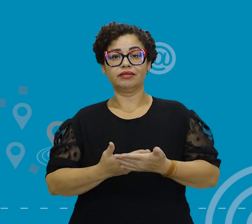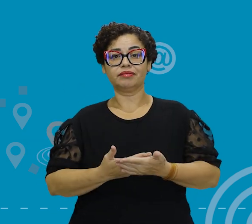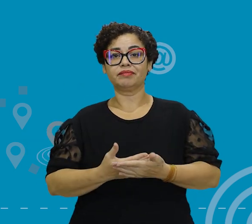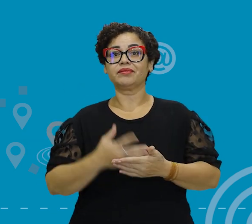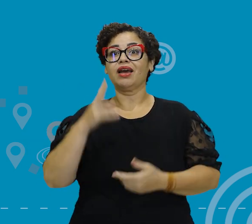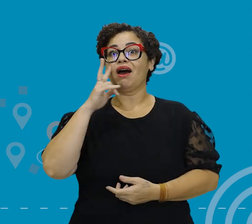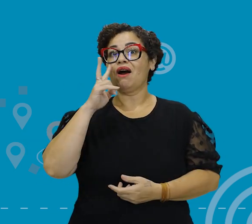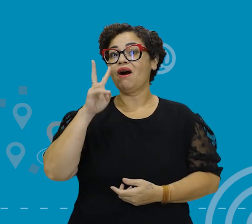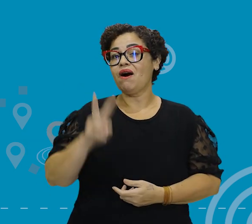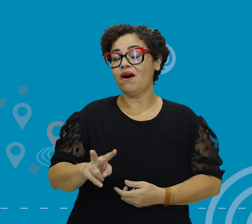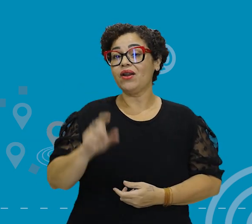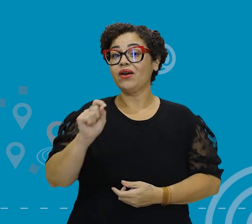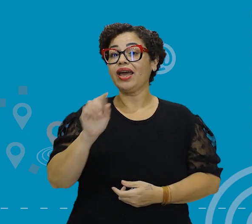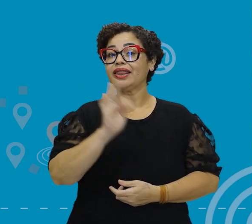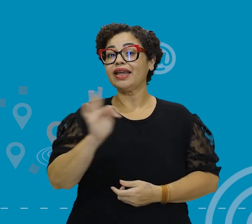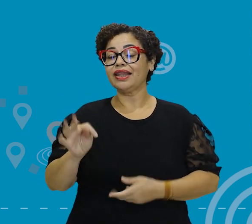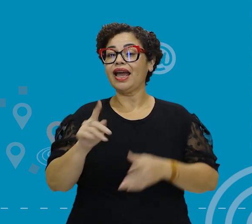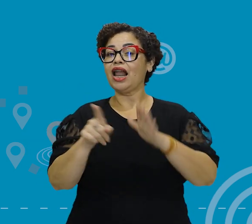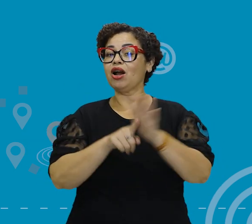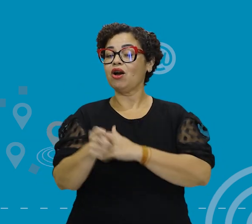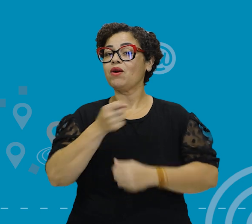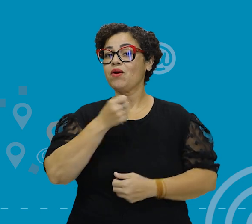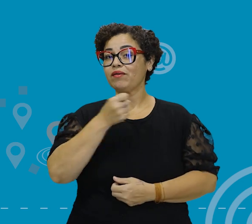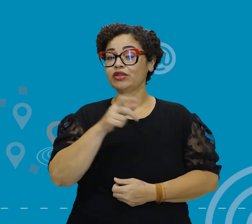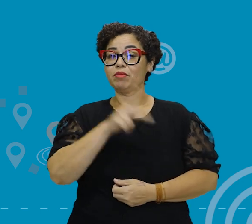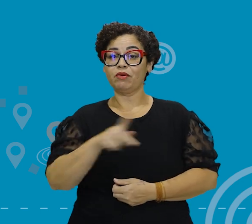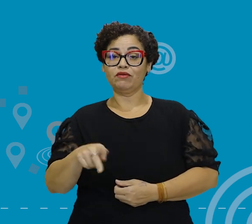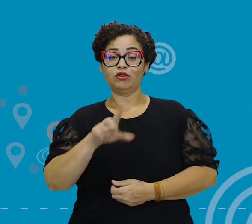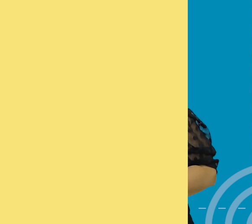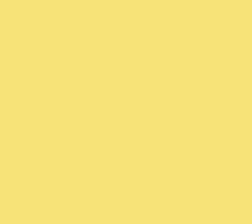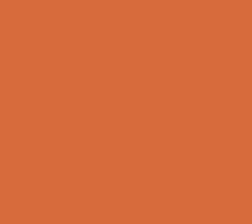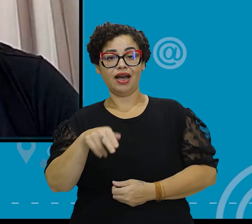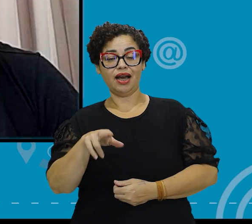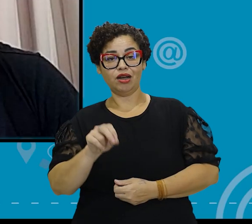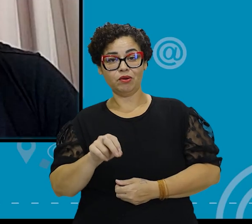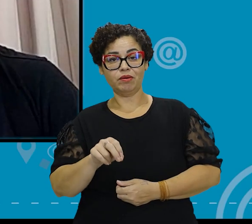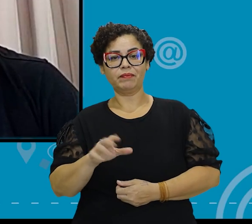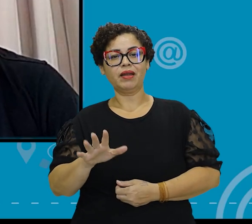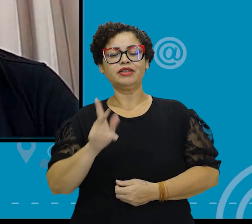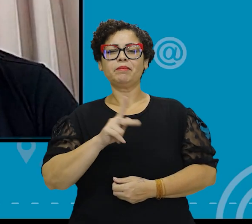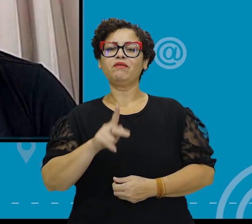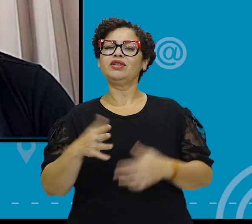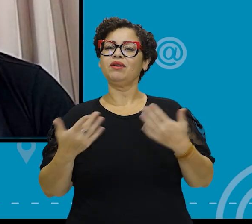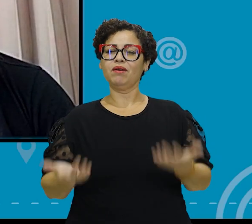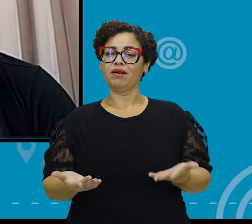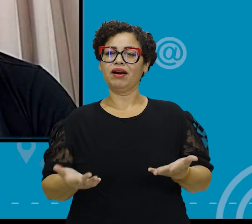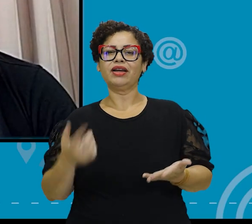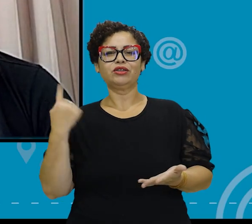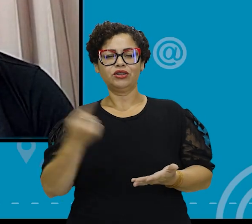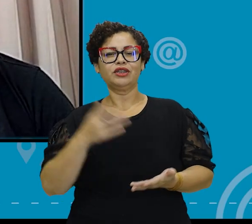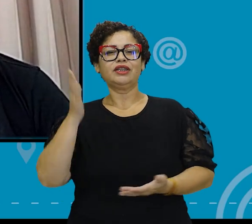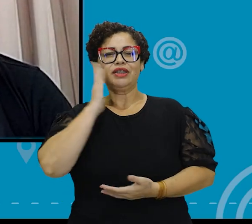Se liga então, gente, no que a TT conversou com o professor Luciano Oliveira. Mas, professor, é o seguinte, a